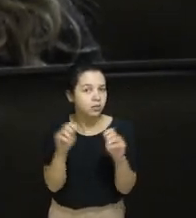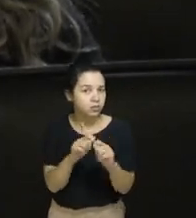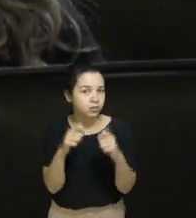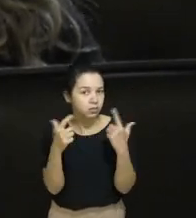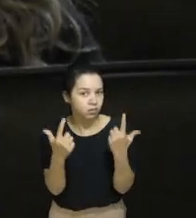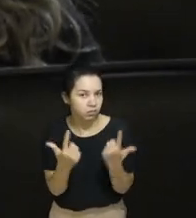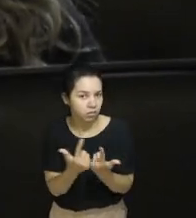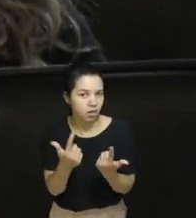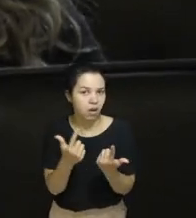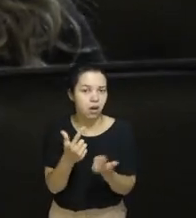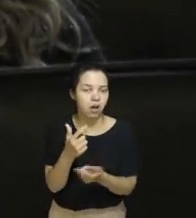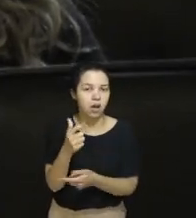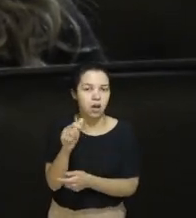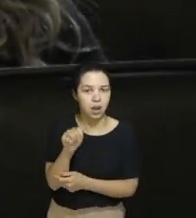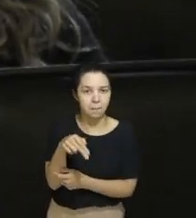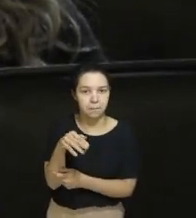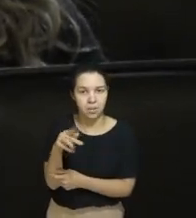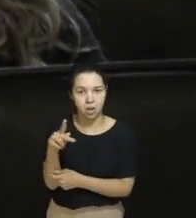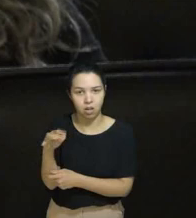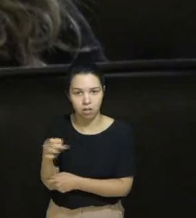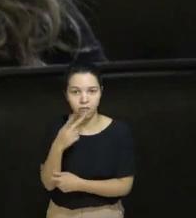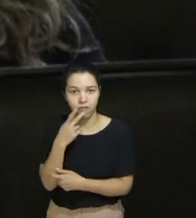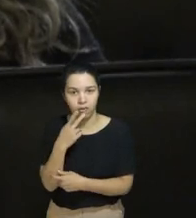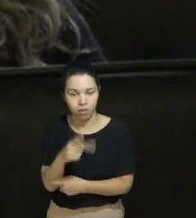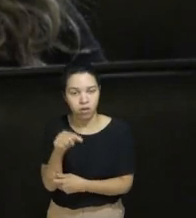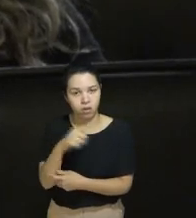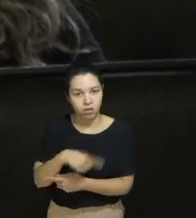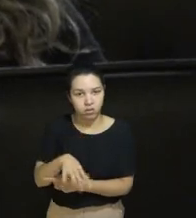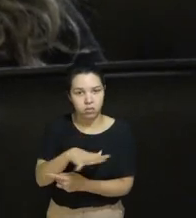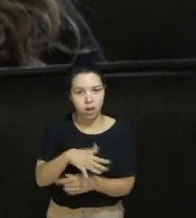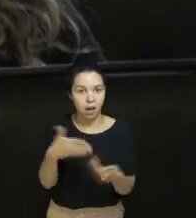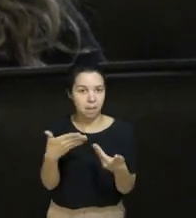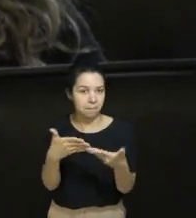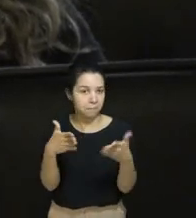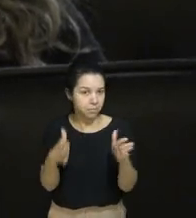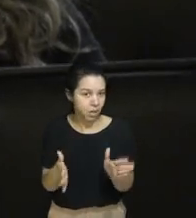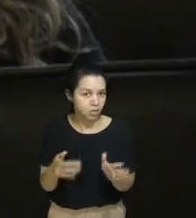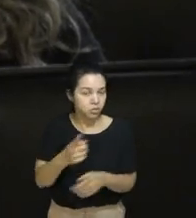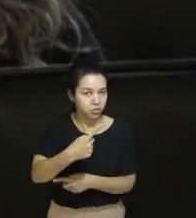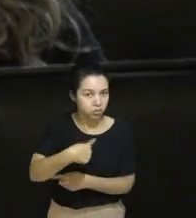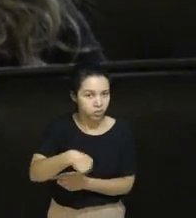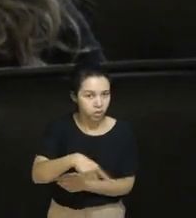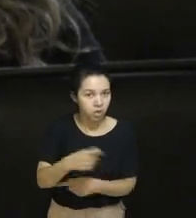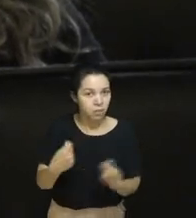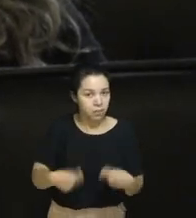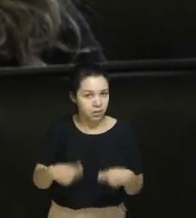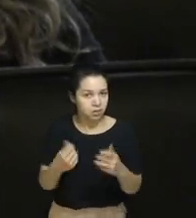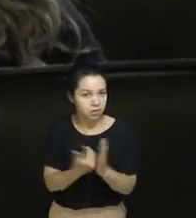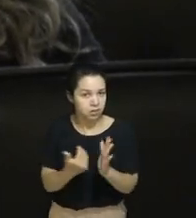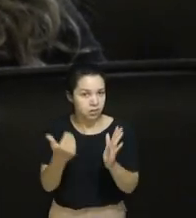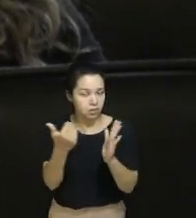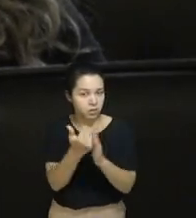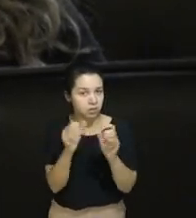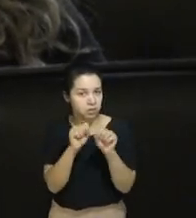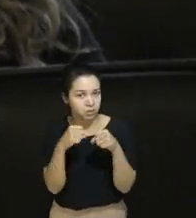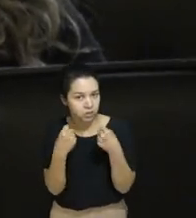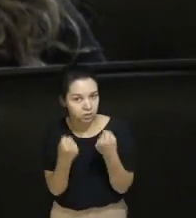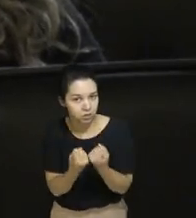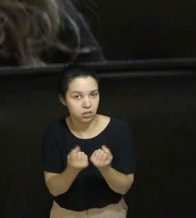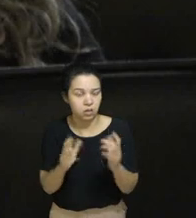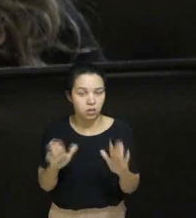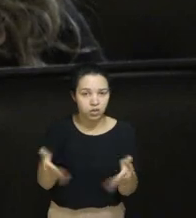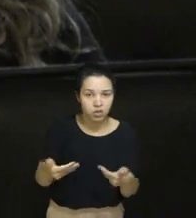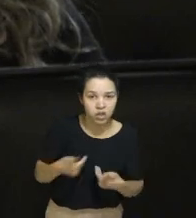Ana Paula, e esse espaço foi aberto. Então, a gente tem que ter mais seminário de autismo, de dislexia,